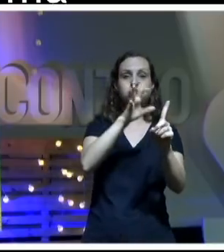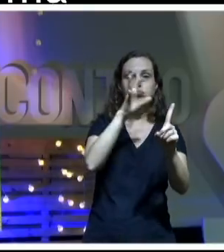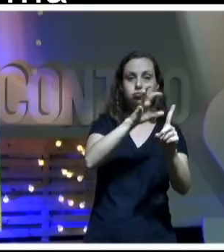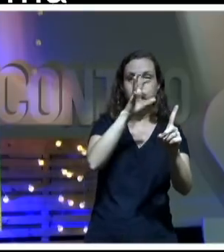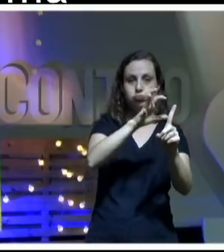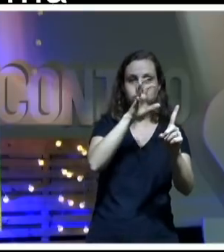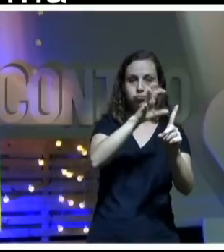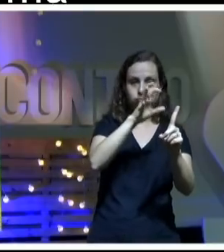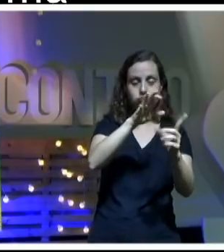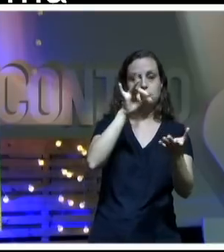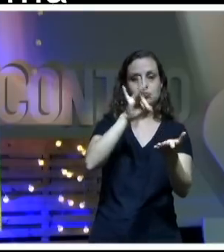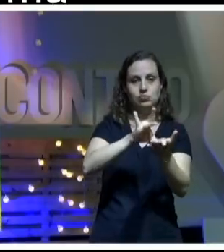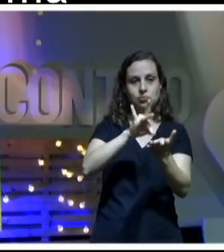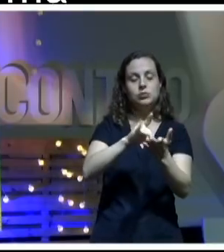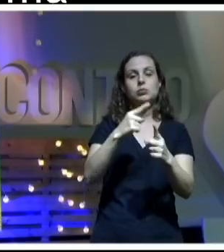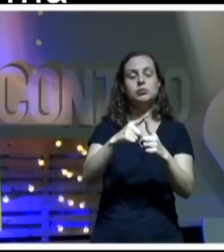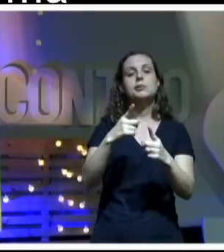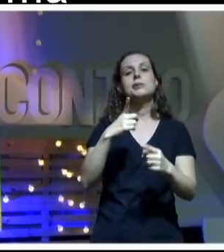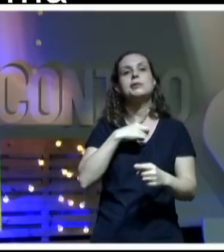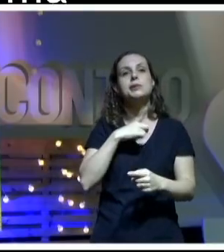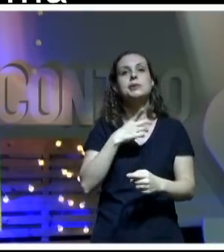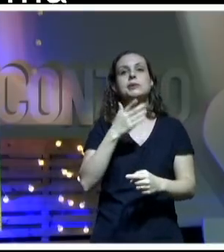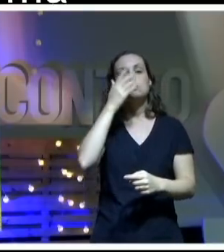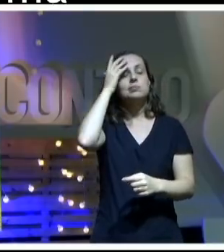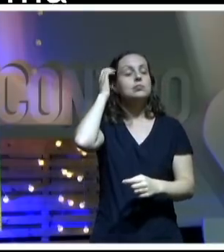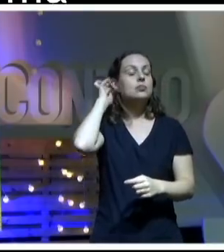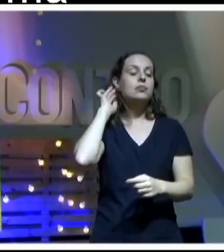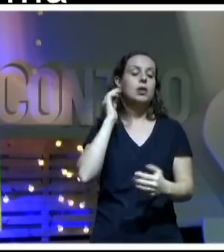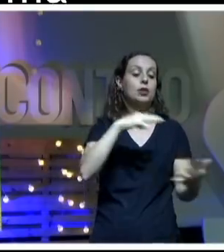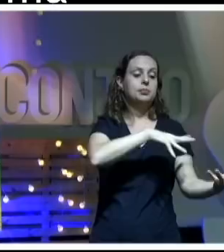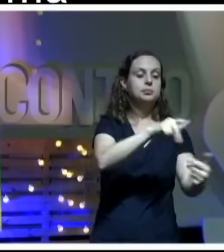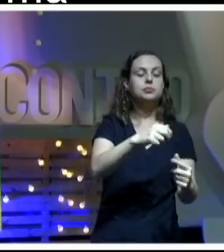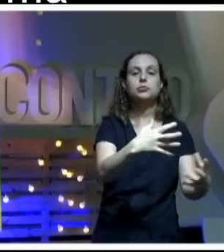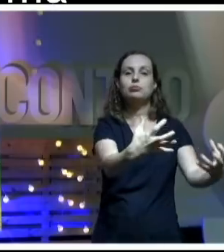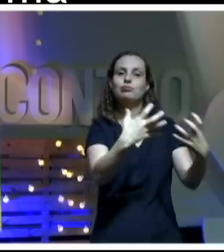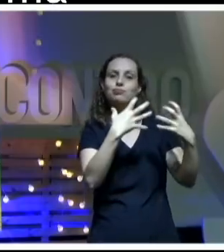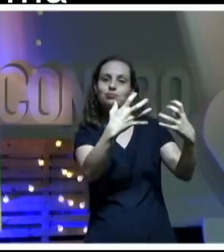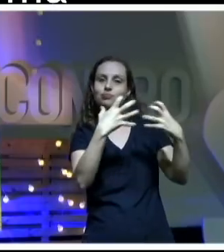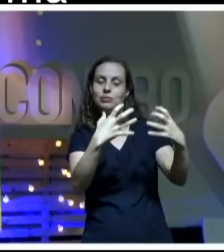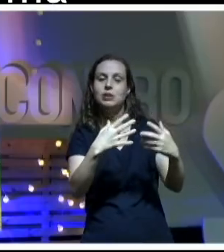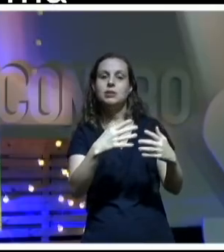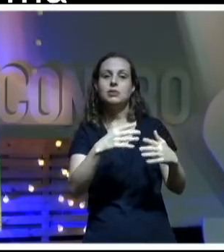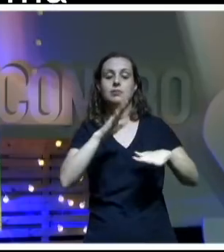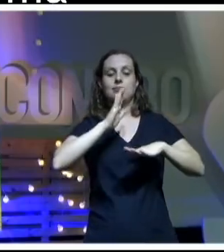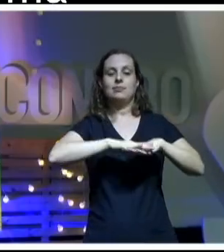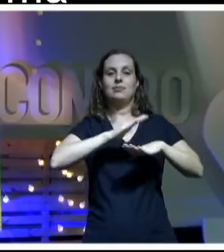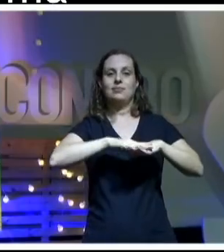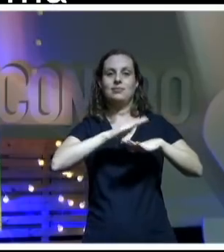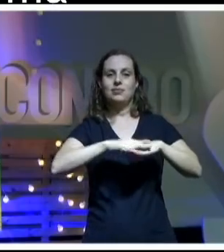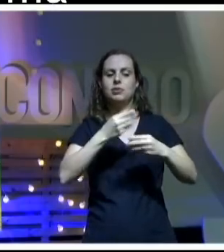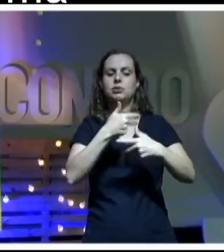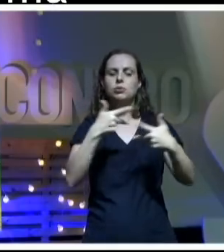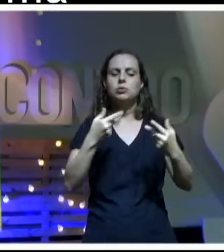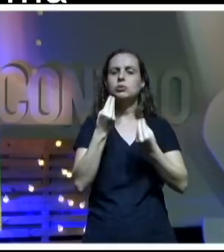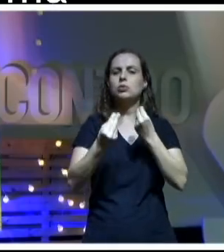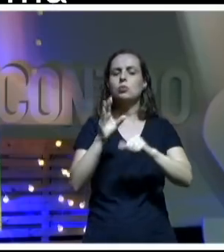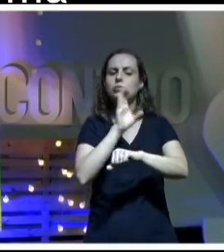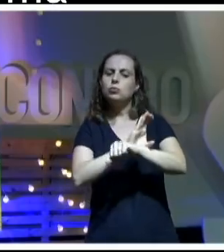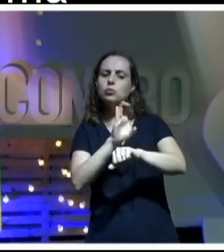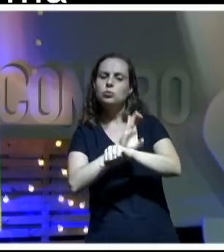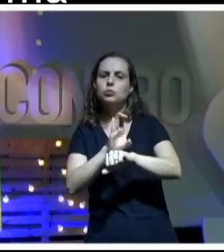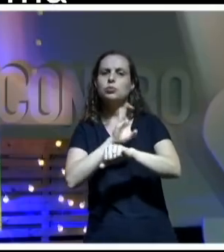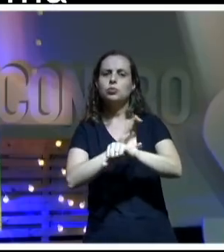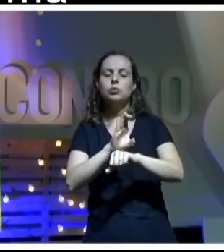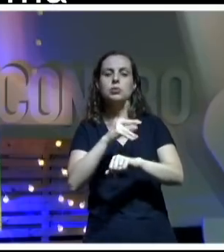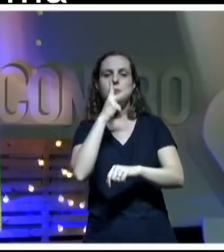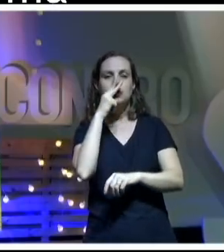pela cultura profissionalizante tecnicista cientificismo e isso foi transformando a nossa vocação a nossa identidade